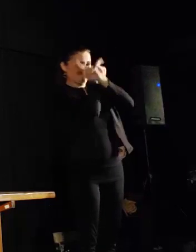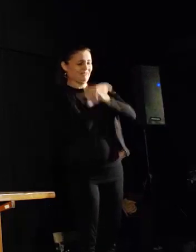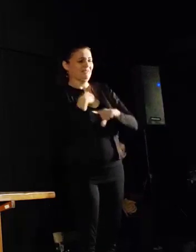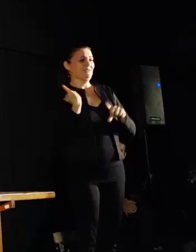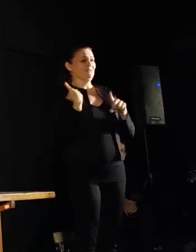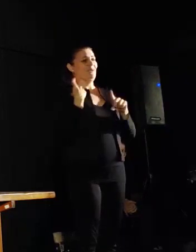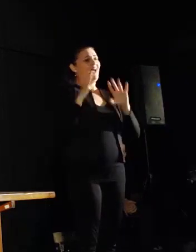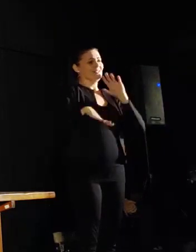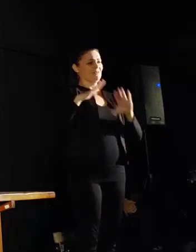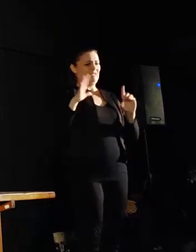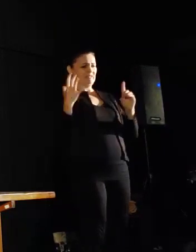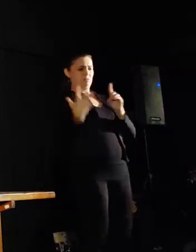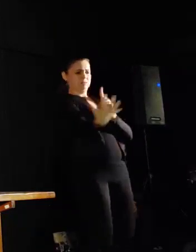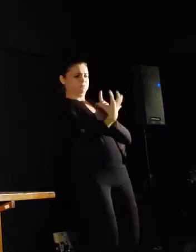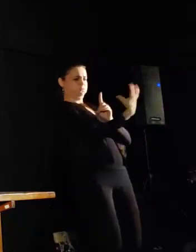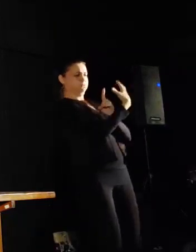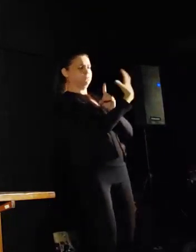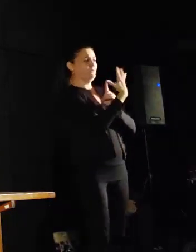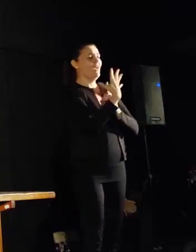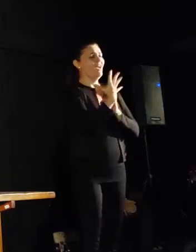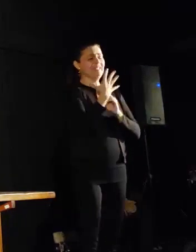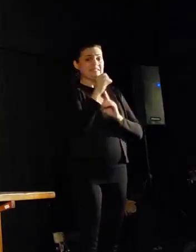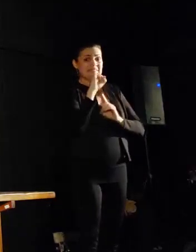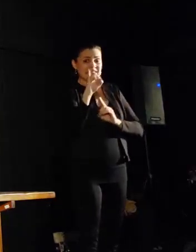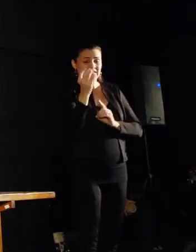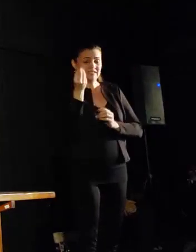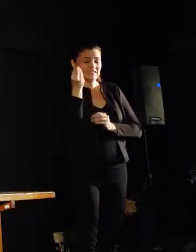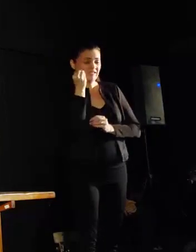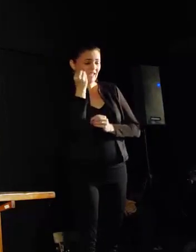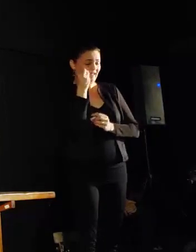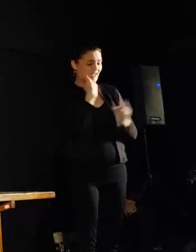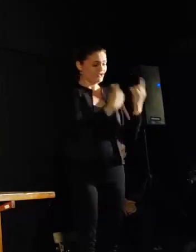ou atacada na primeira tentativa de diálogo ou interação.